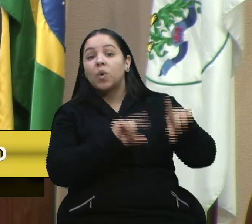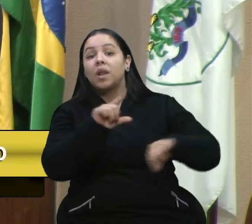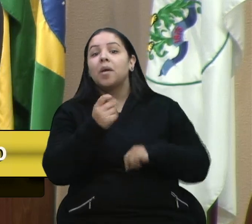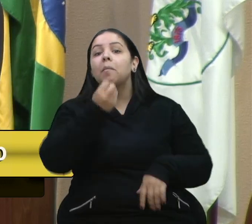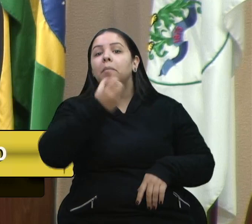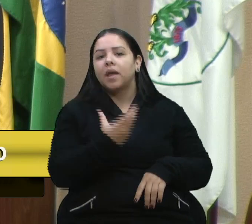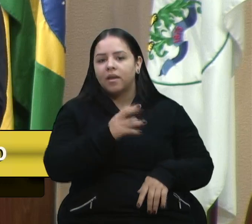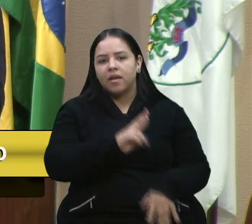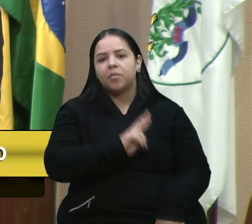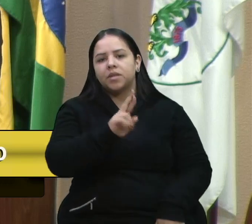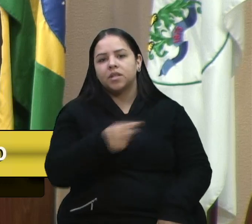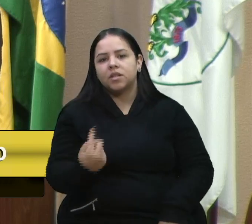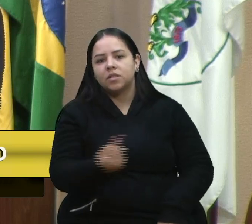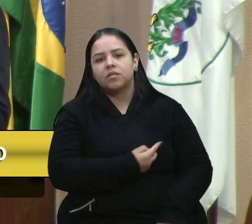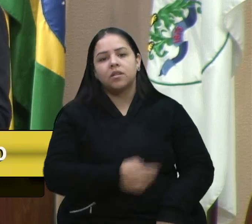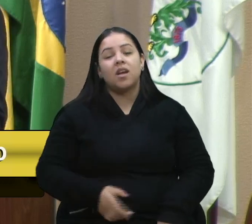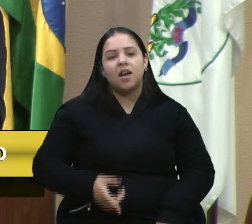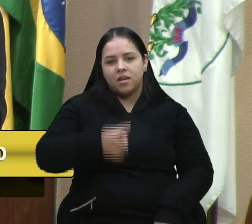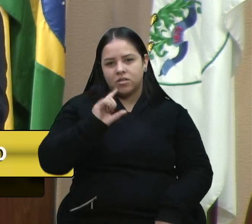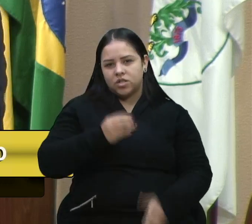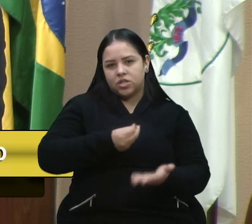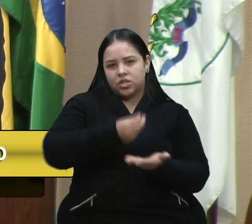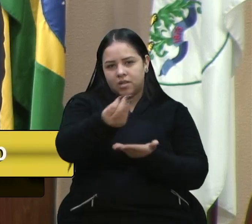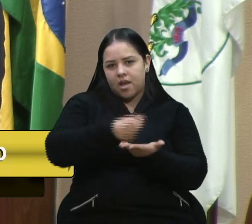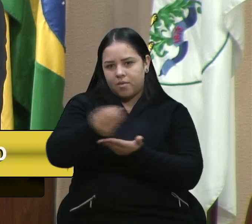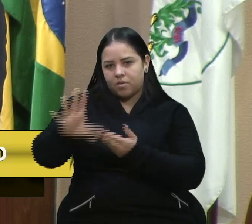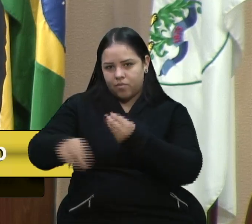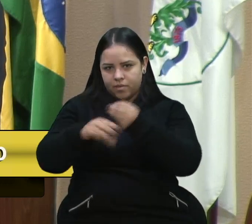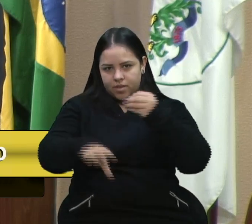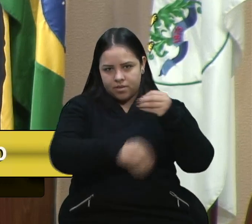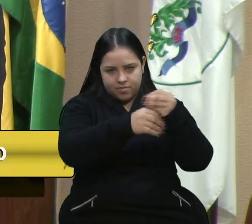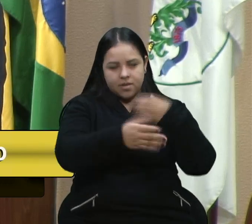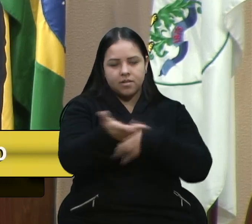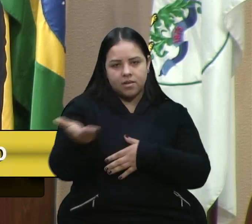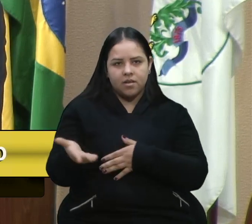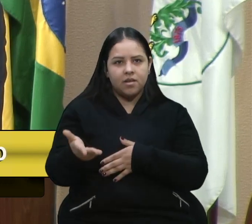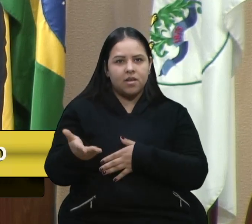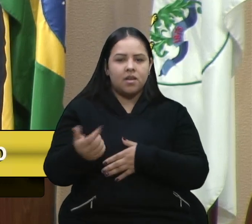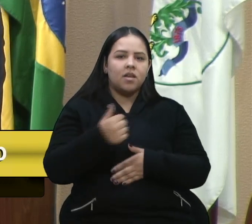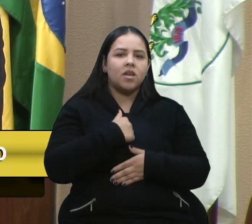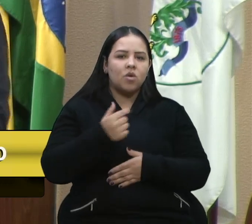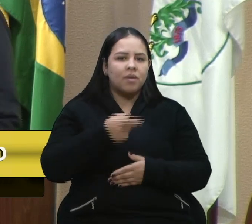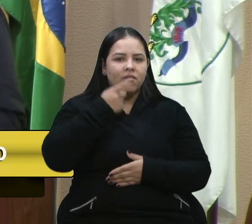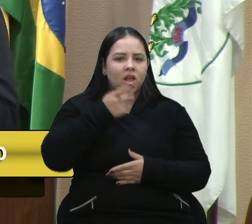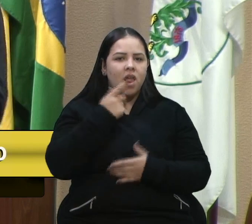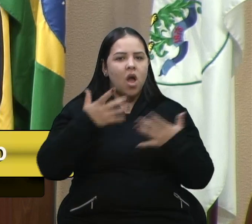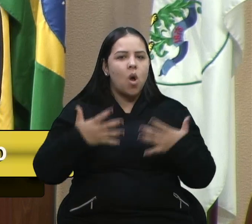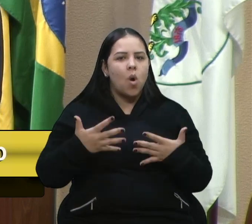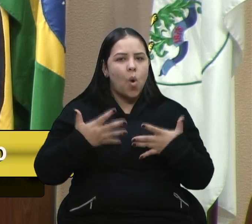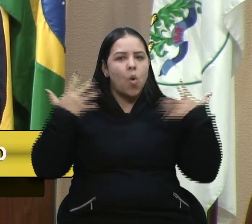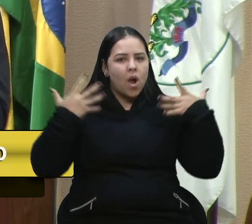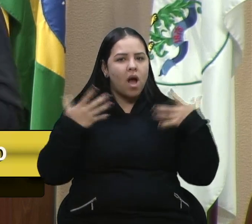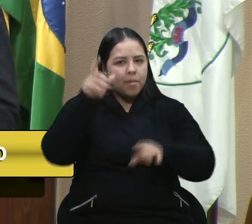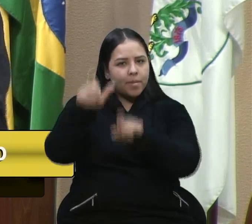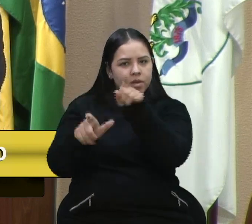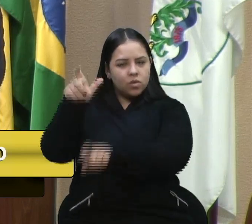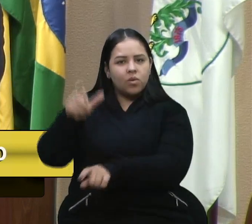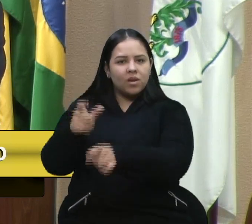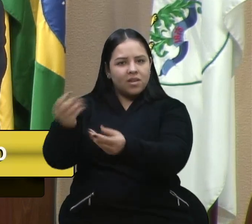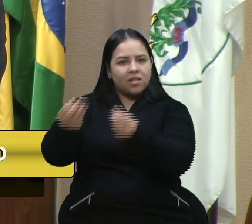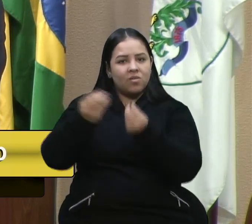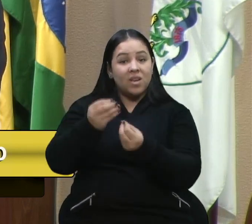representantes. Eu, antes de conceder os apartes, se vocês me permitem, até por uma forma de honrar as pessoas que doaram